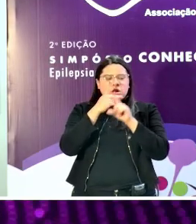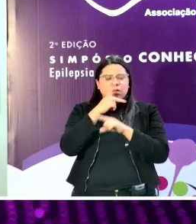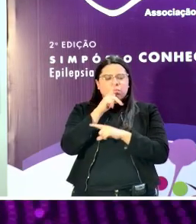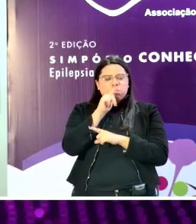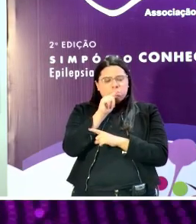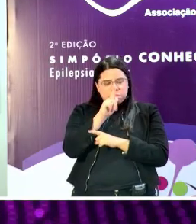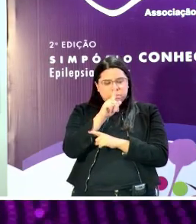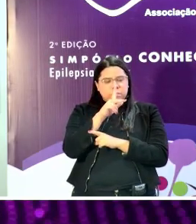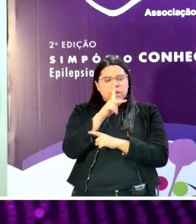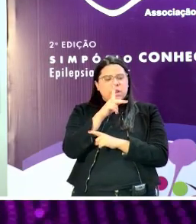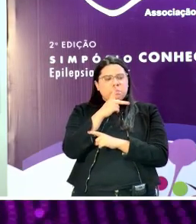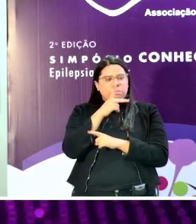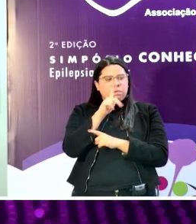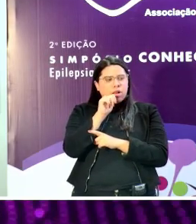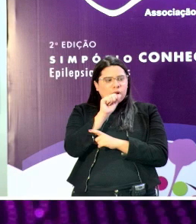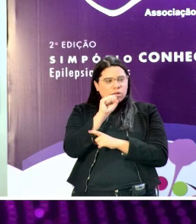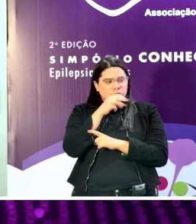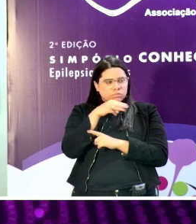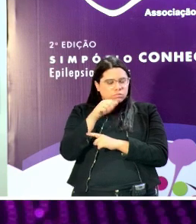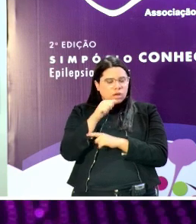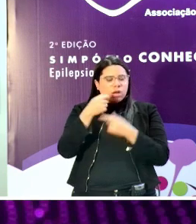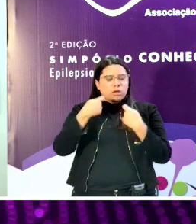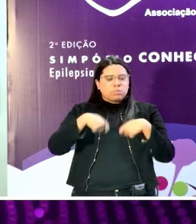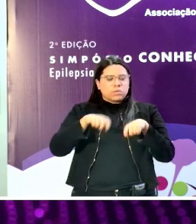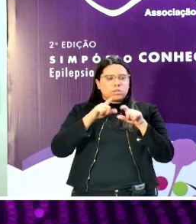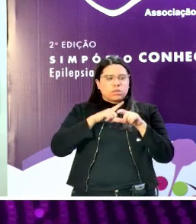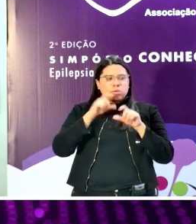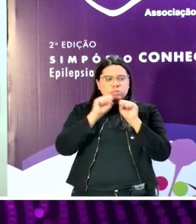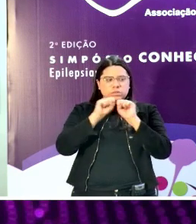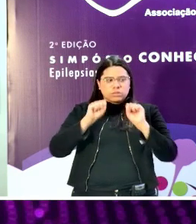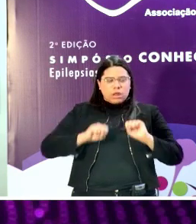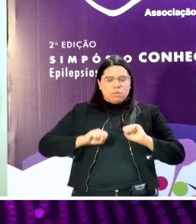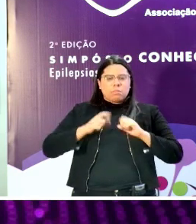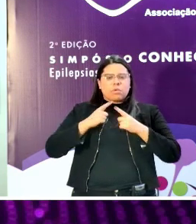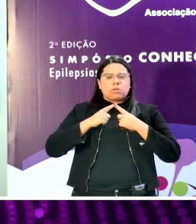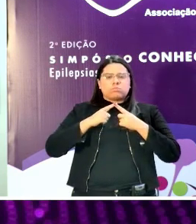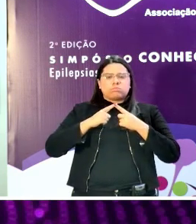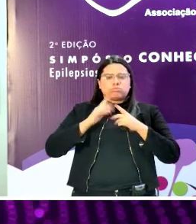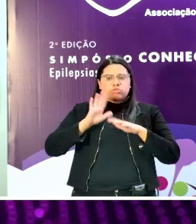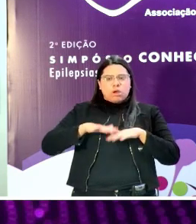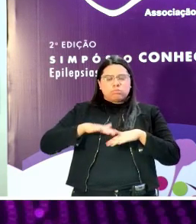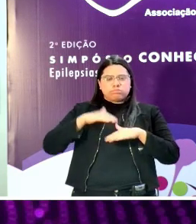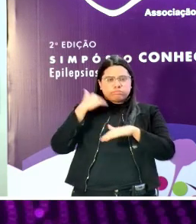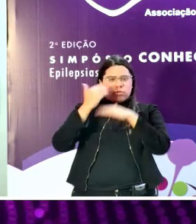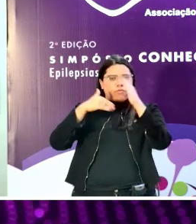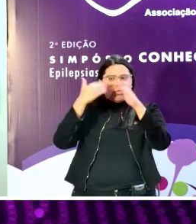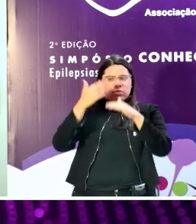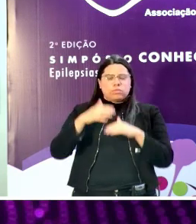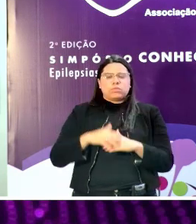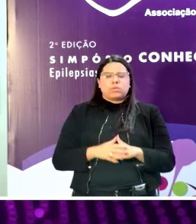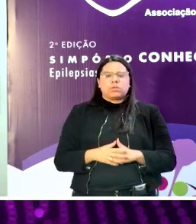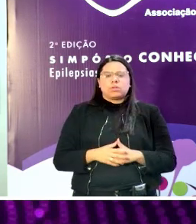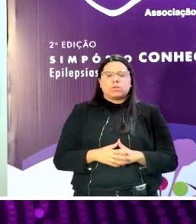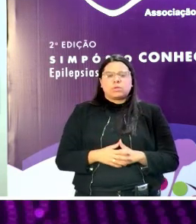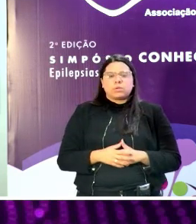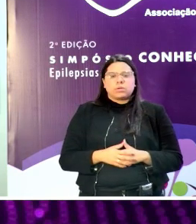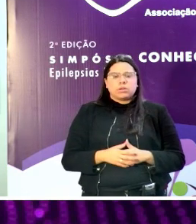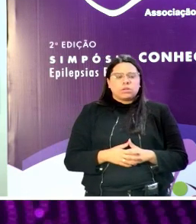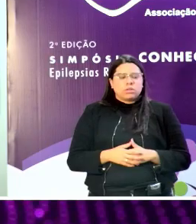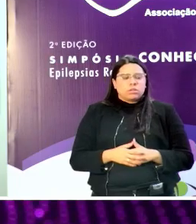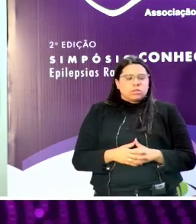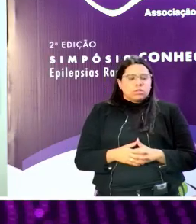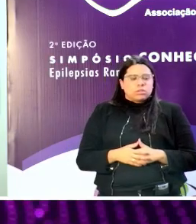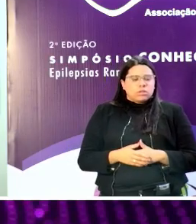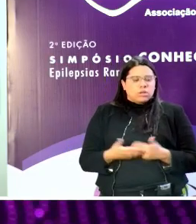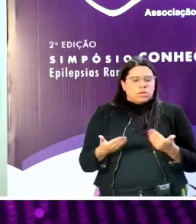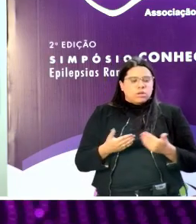gente precisa ter depois, né, de ter o sistema nervoso completamente maduro. Então, aqui eu trouxe mais ou